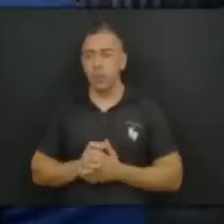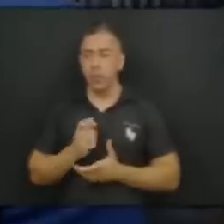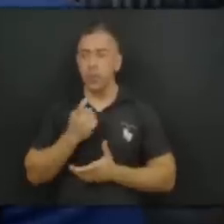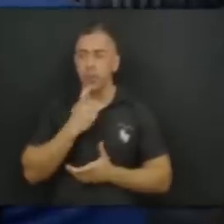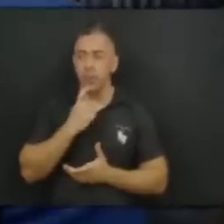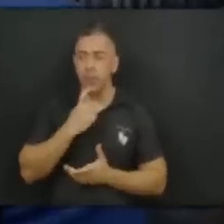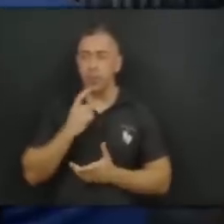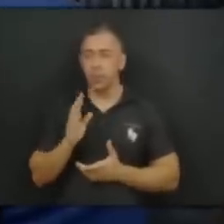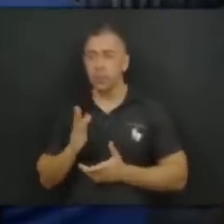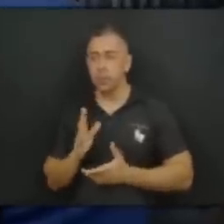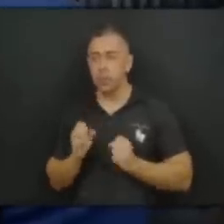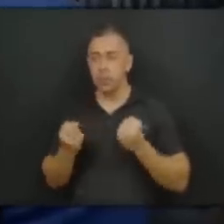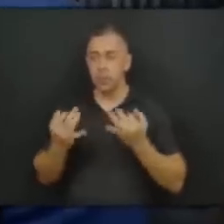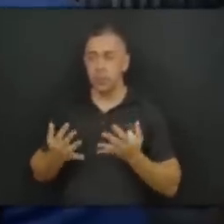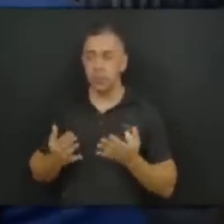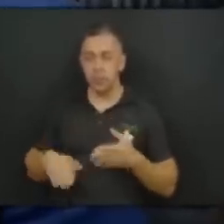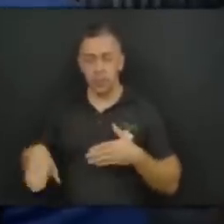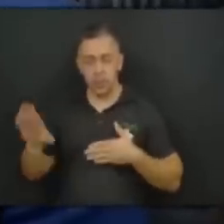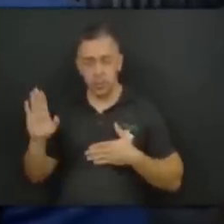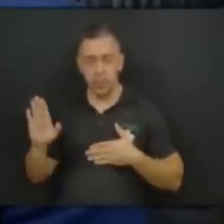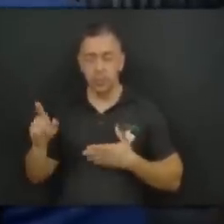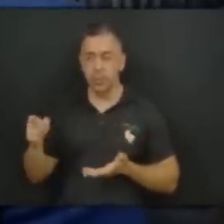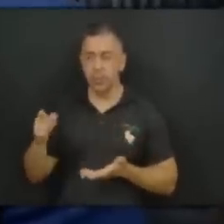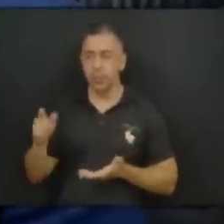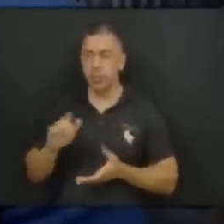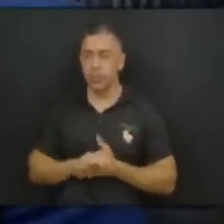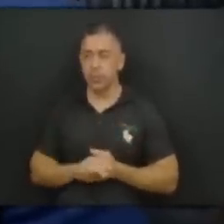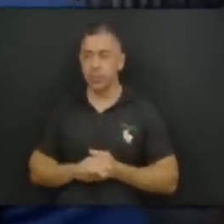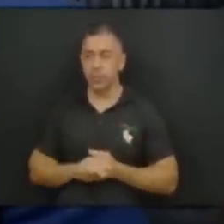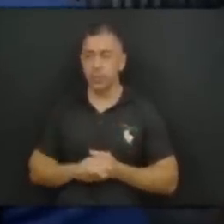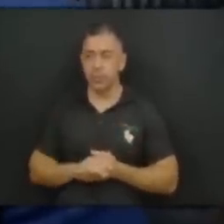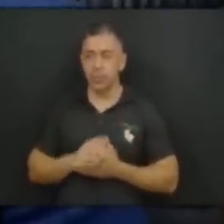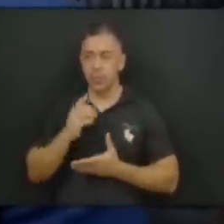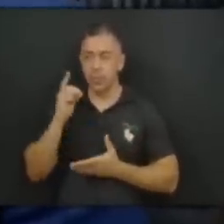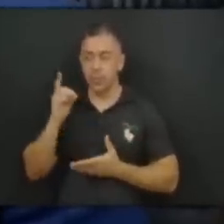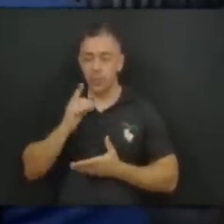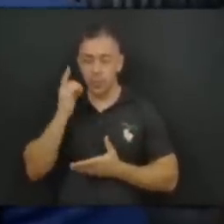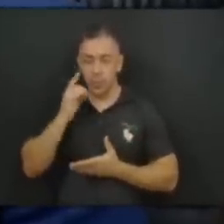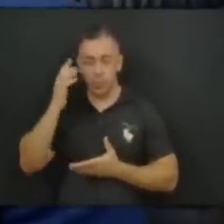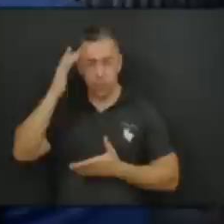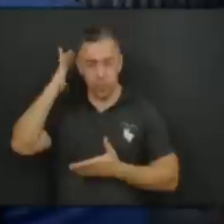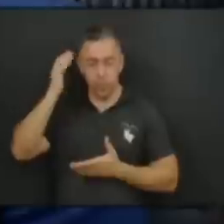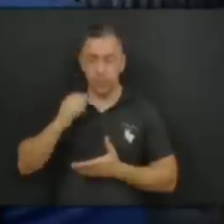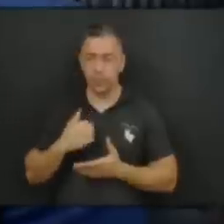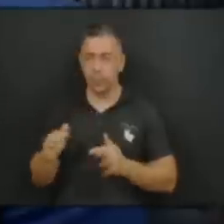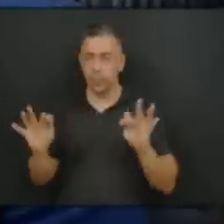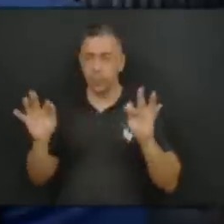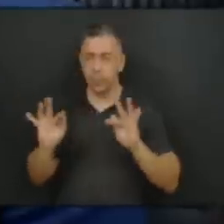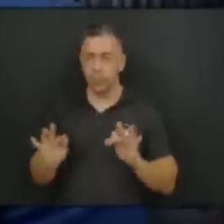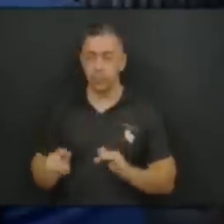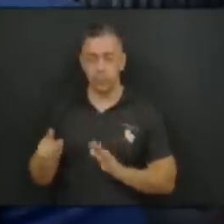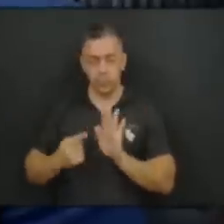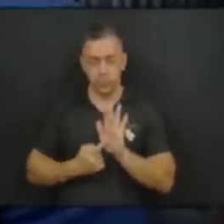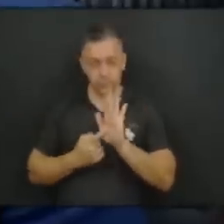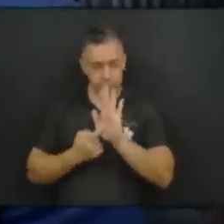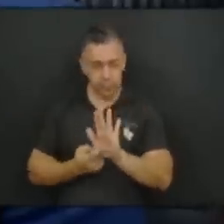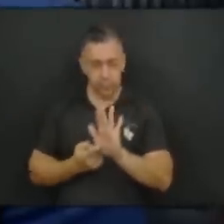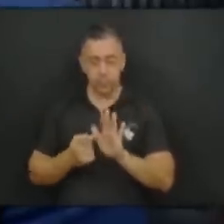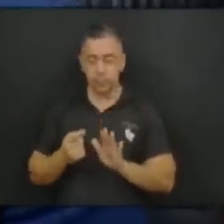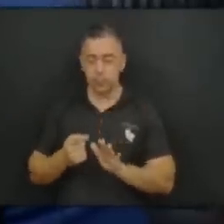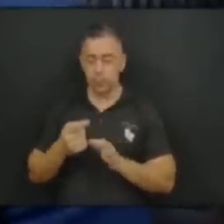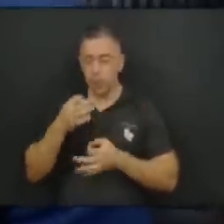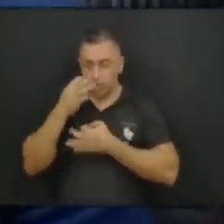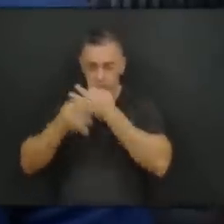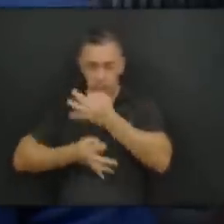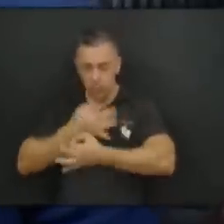forma muito sucinta já que eu tava querendo encaminhar o encadeamento do Romanelli o deputado Romanelli foi muito feliz na apresentação dos seus